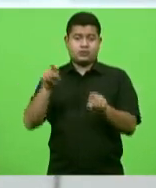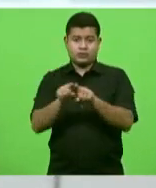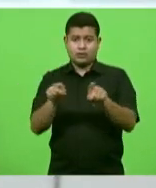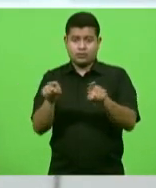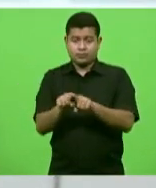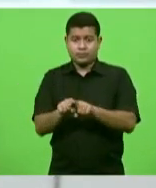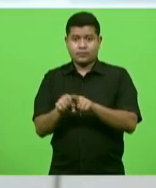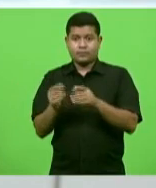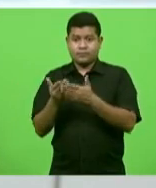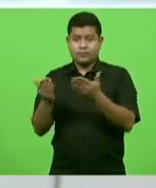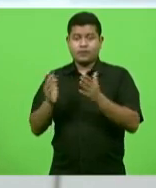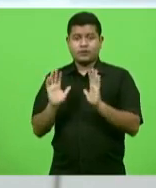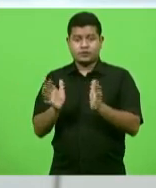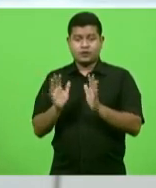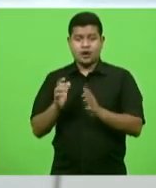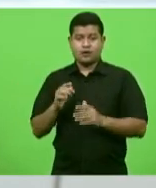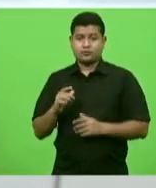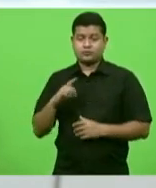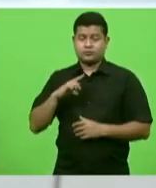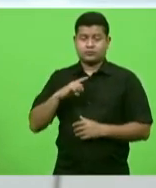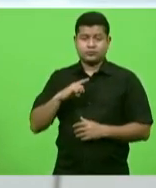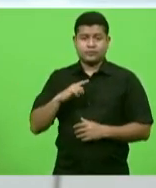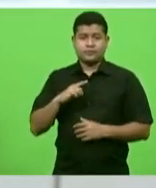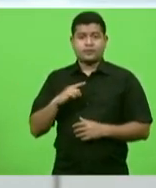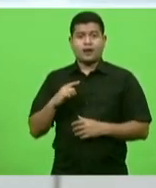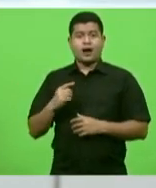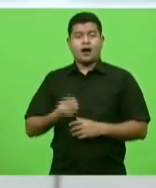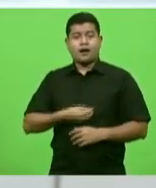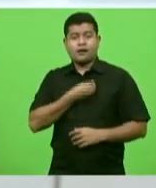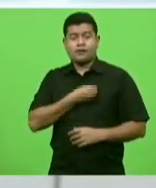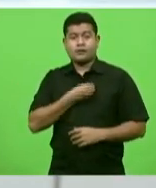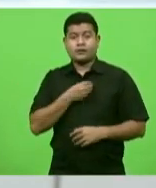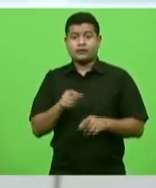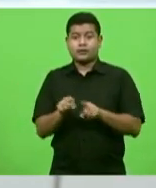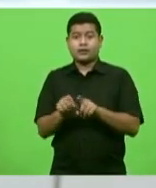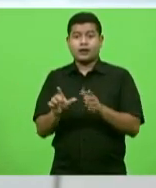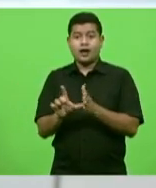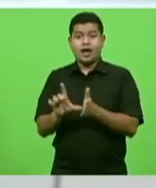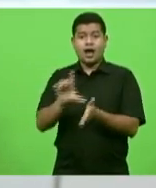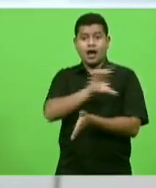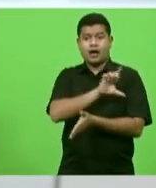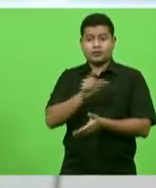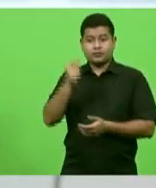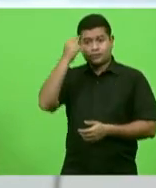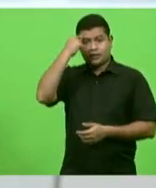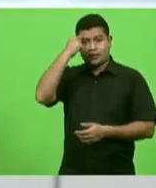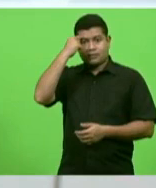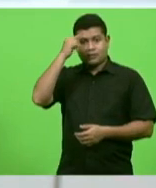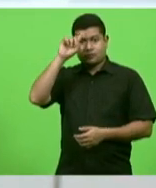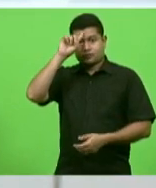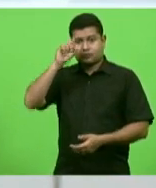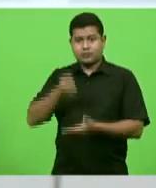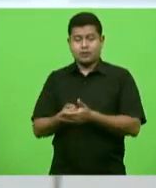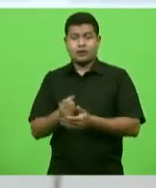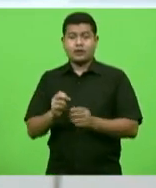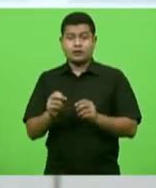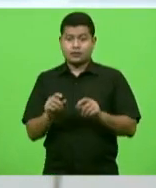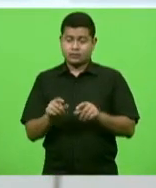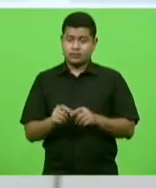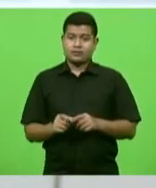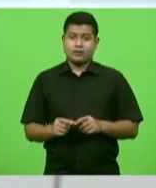sua vivência cultural e seus preconceitos que desafiam a estrutura da